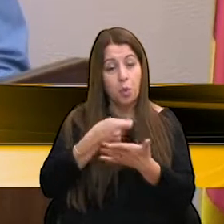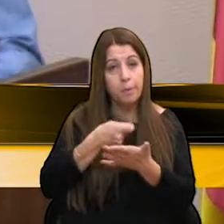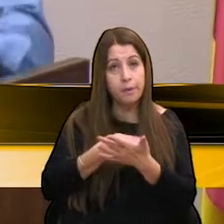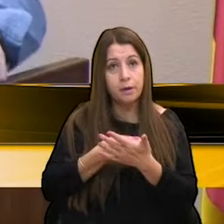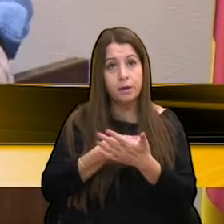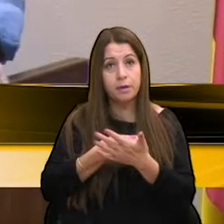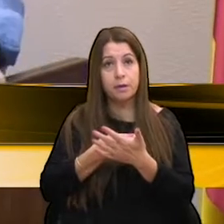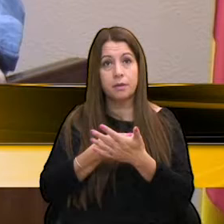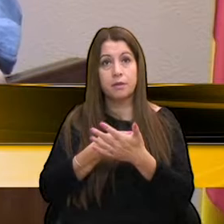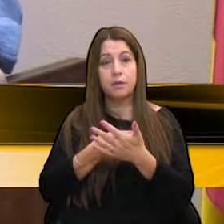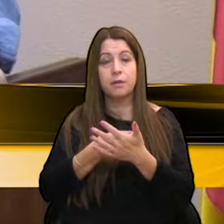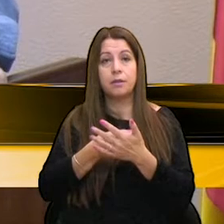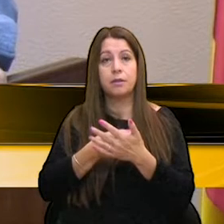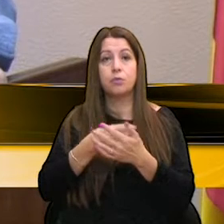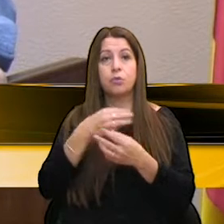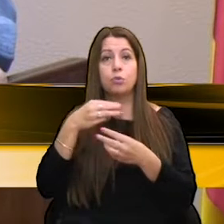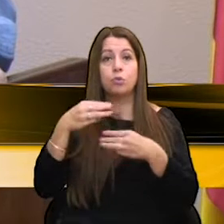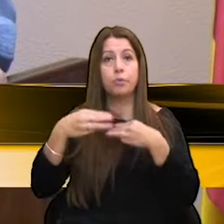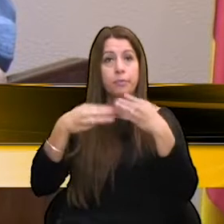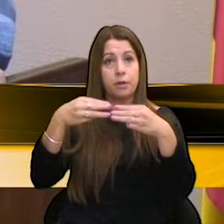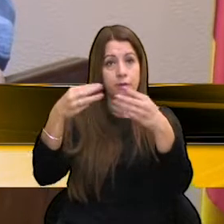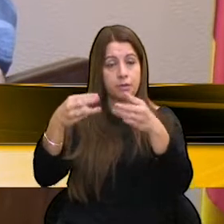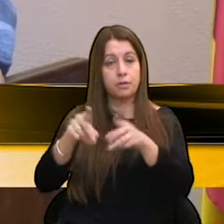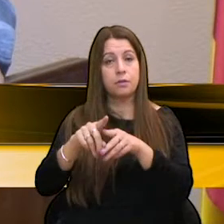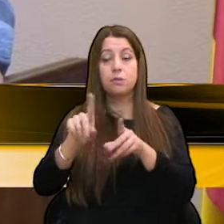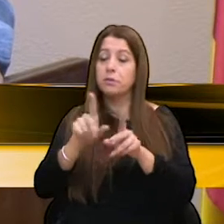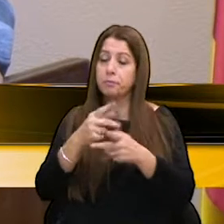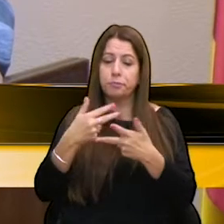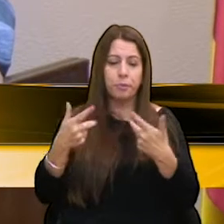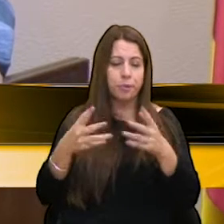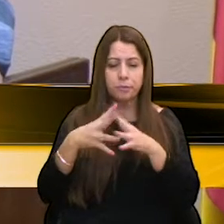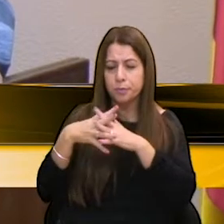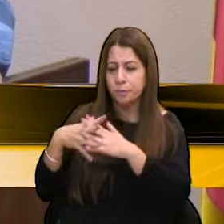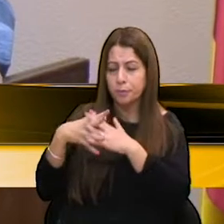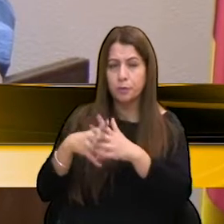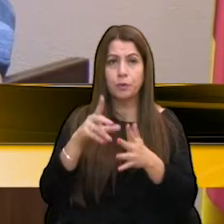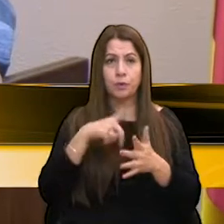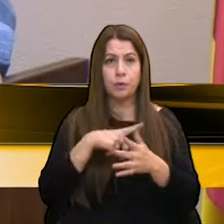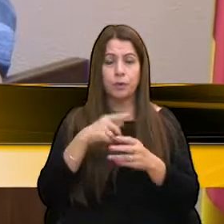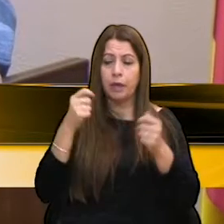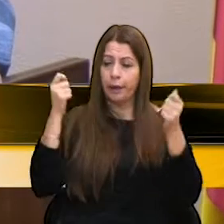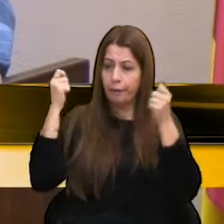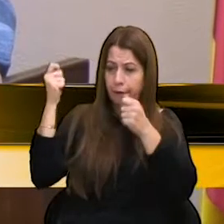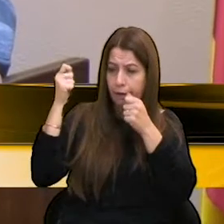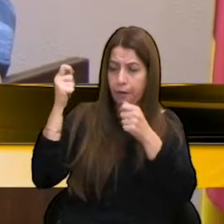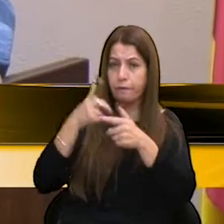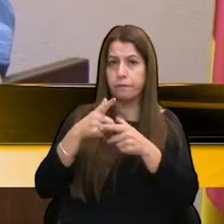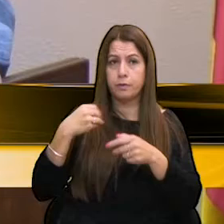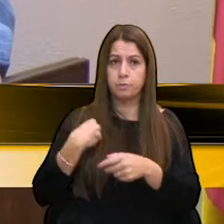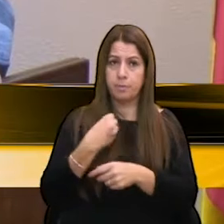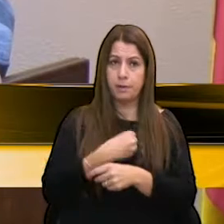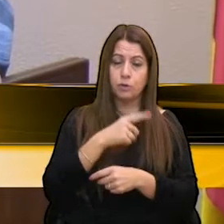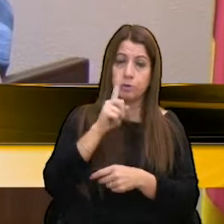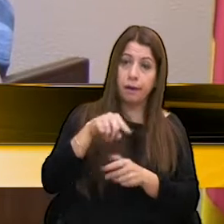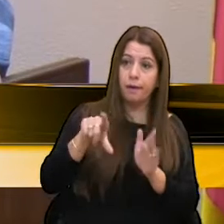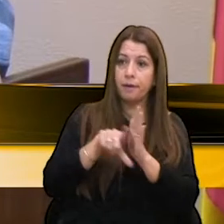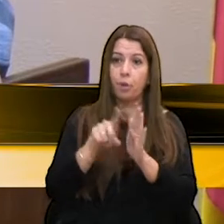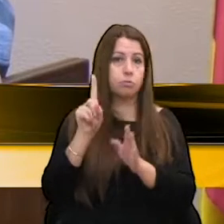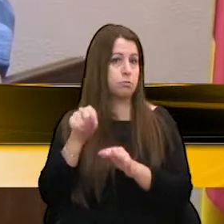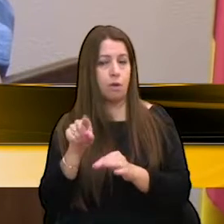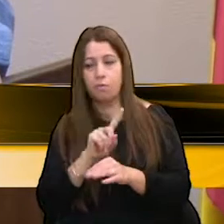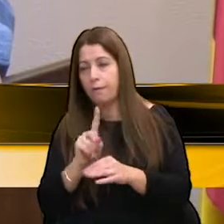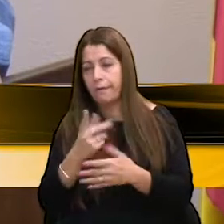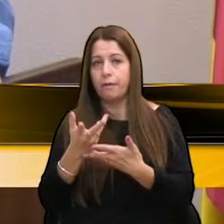no Ministério. Mas tantas polêmicas que nós temos aí, greve dos médicos, se é legal, se é ilegal, estou